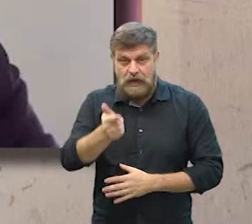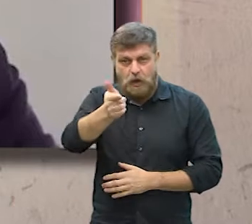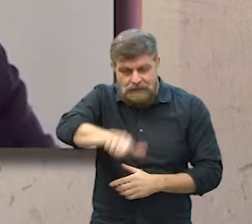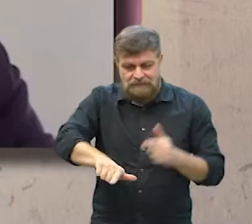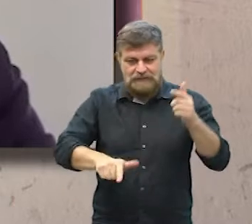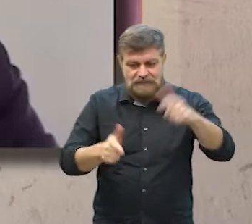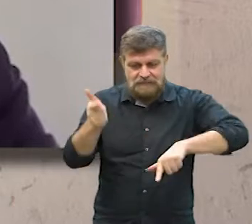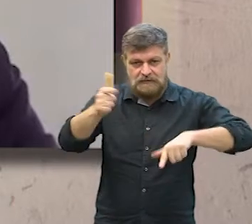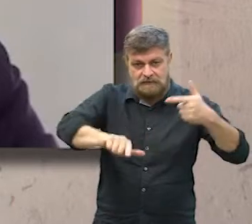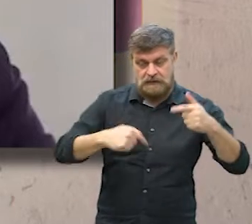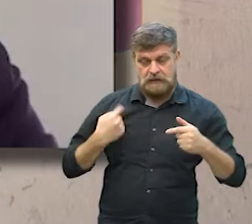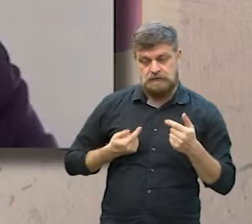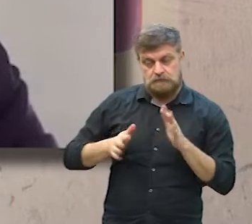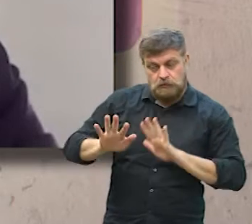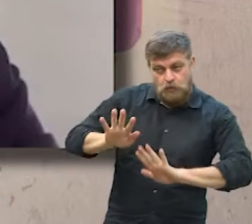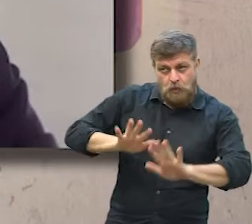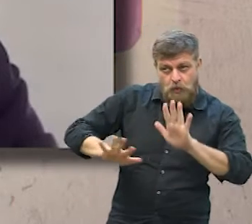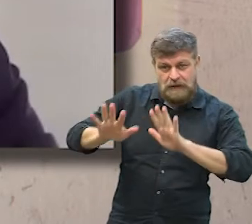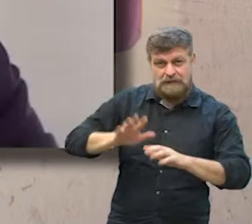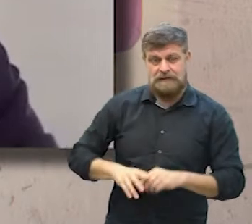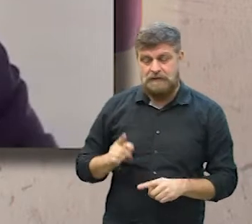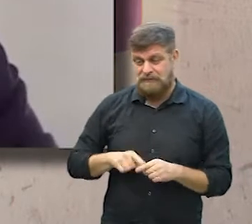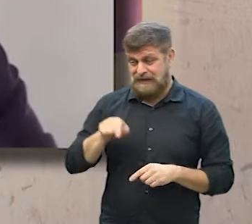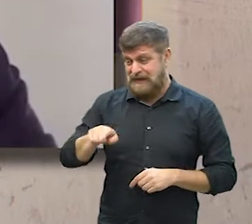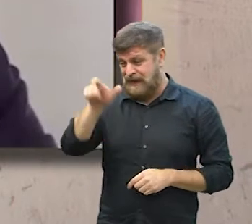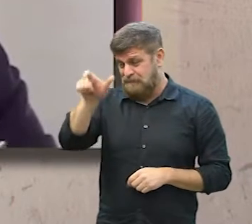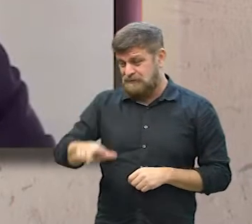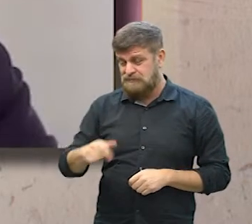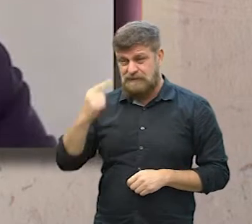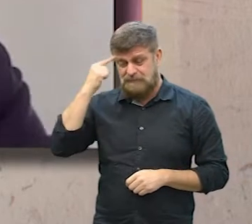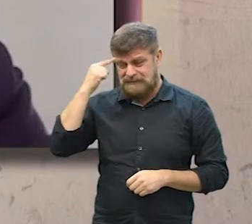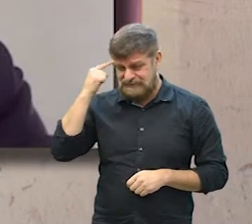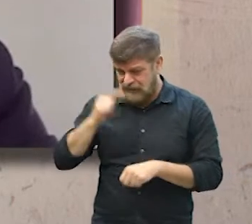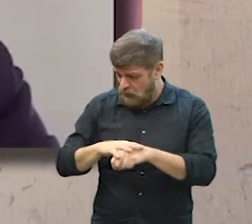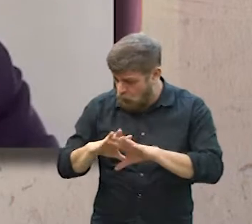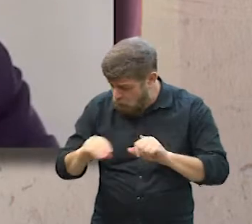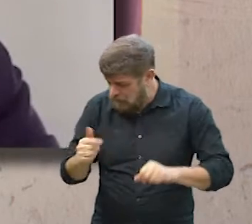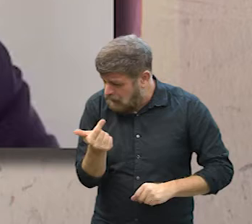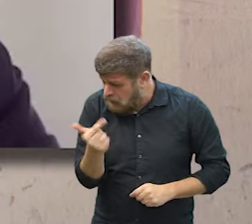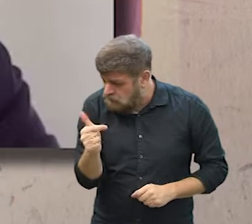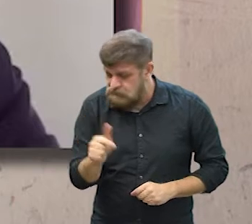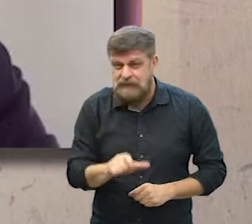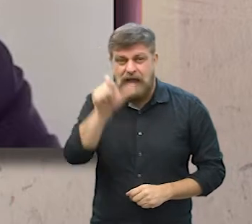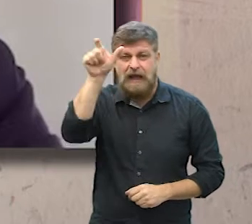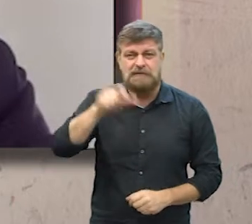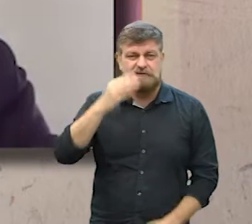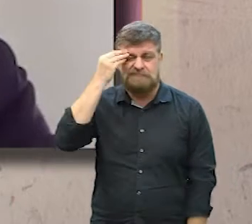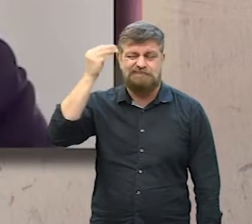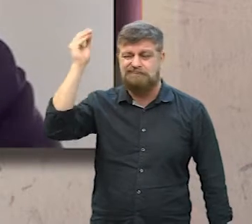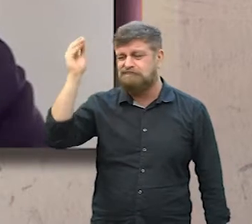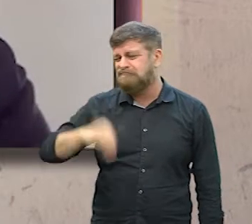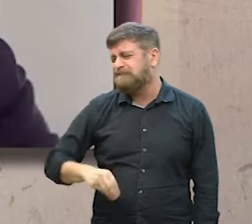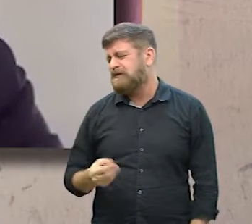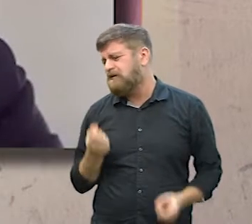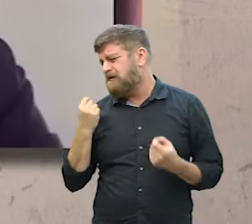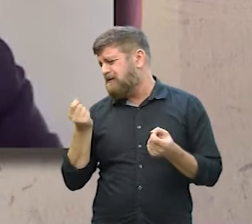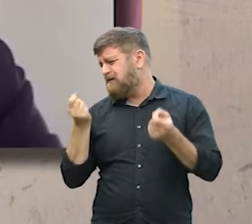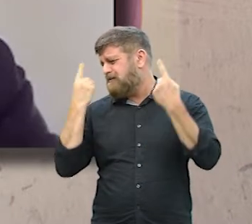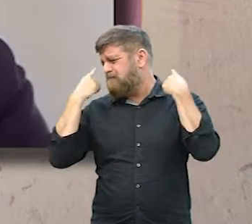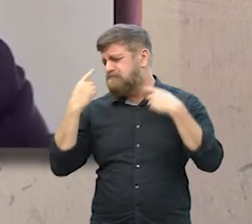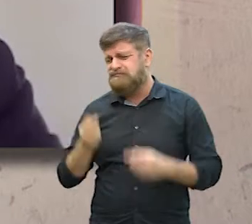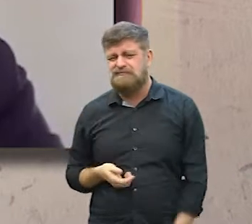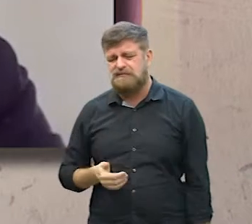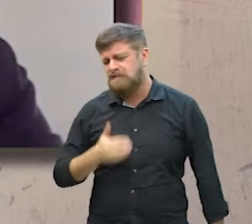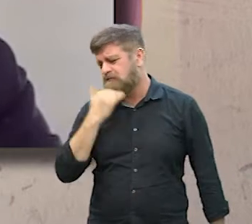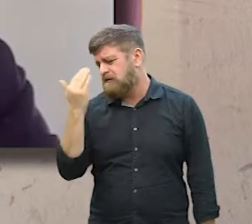de remissão. Mas a gente tem que ter muito cuidado, porque quando a gente fala para o paciente, às vezes, não tem cura, muitas vezes esse paciente acaba